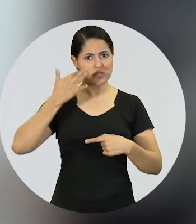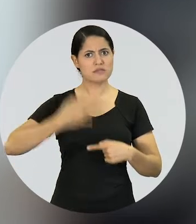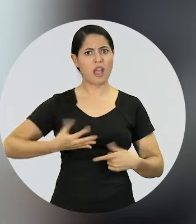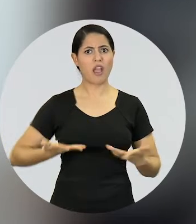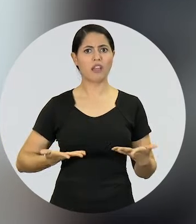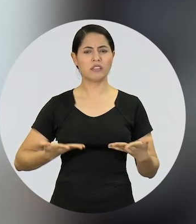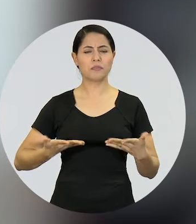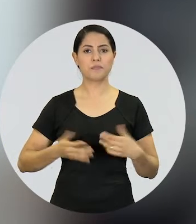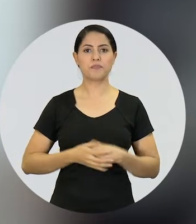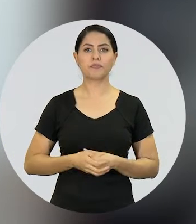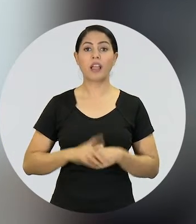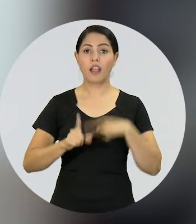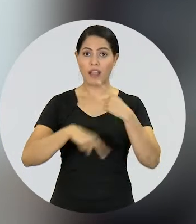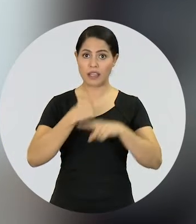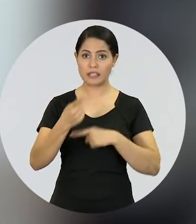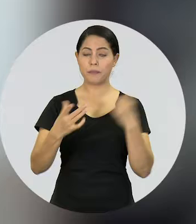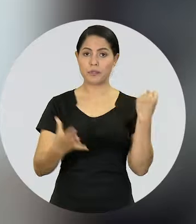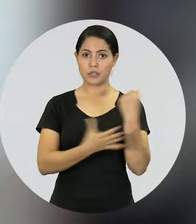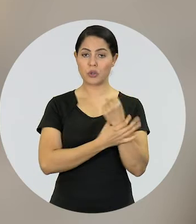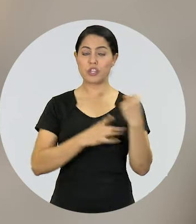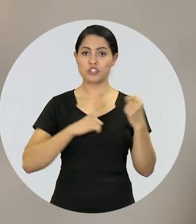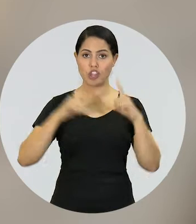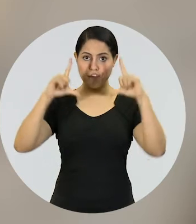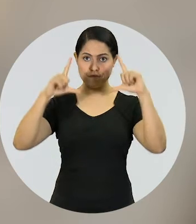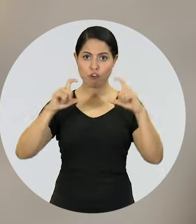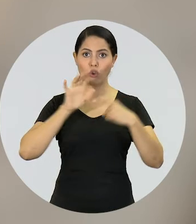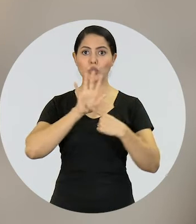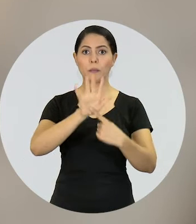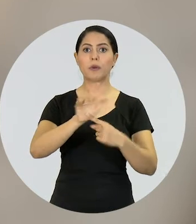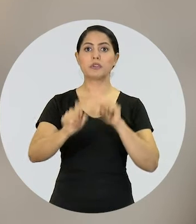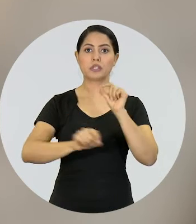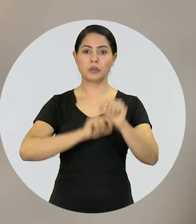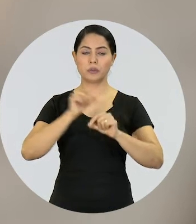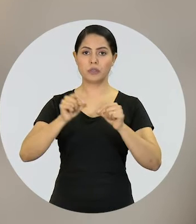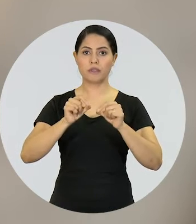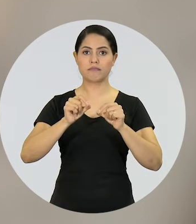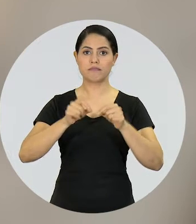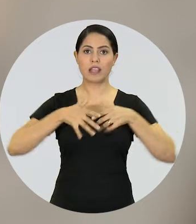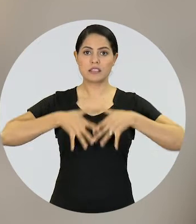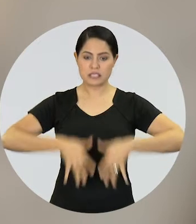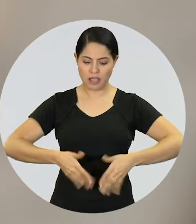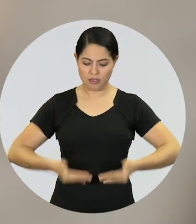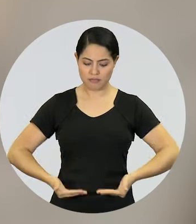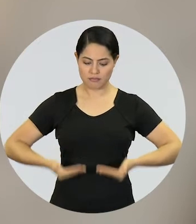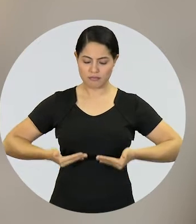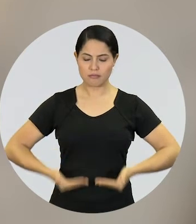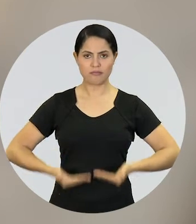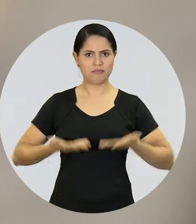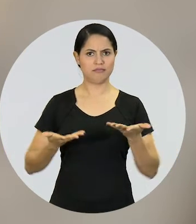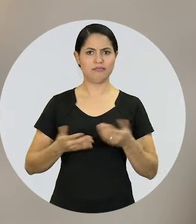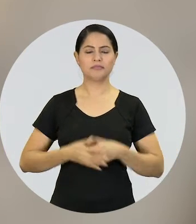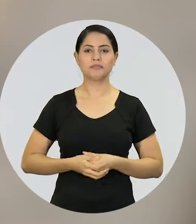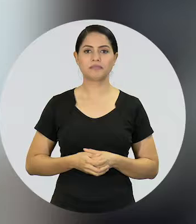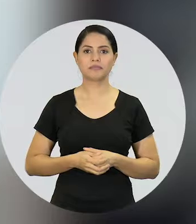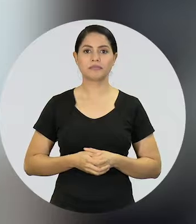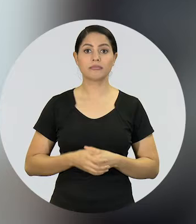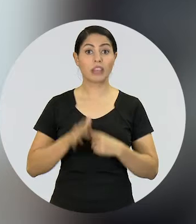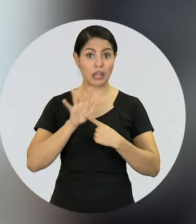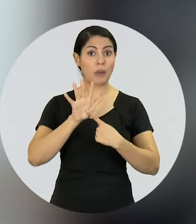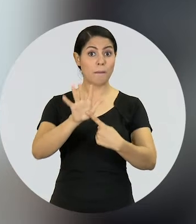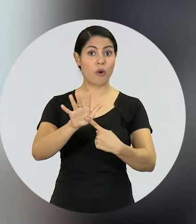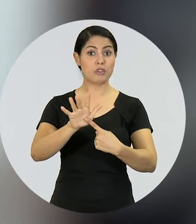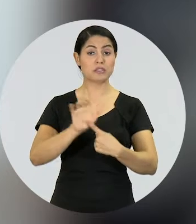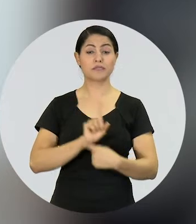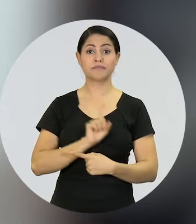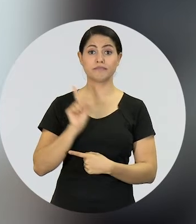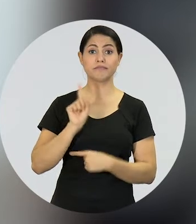para a profissão. Foi quando o segurança me mostrou que tinha uma fotografia na entrada com o tamanho apropriado de saia. Esta é